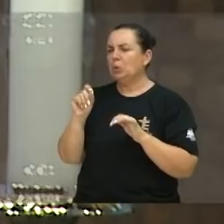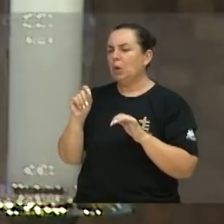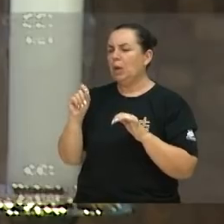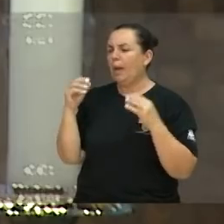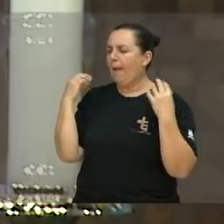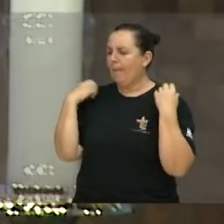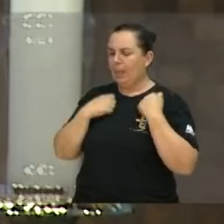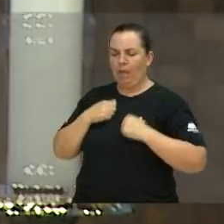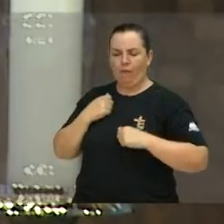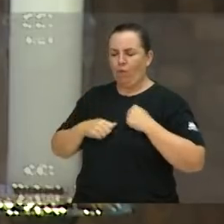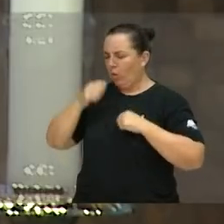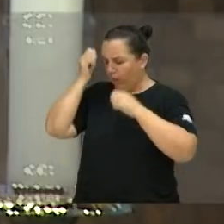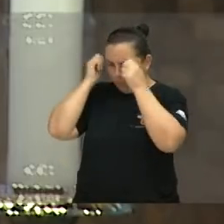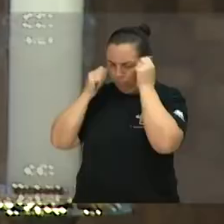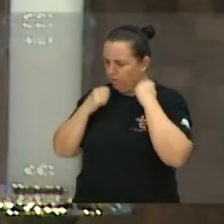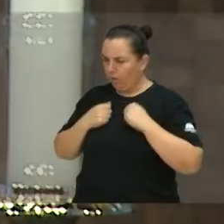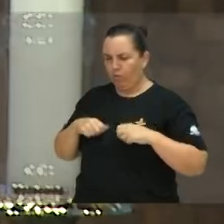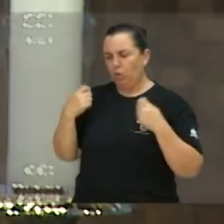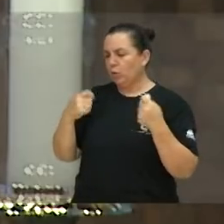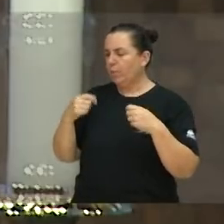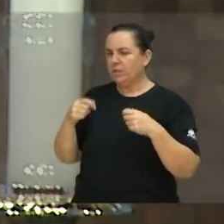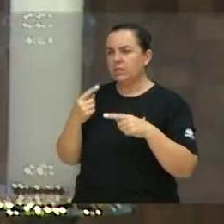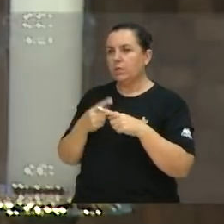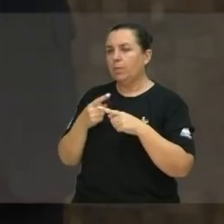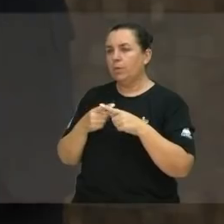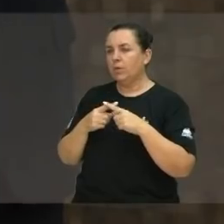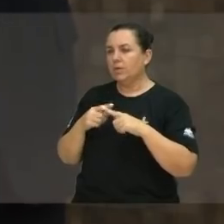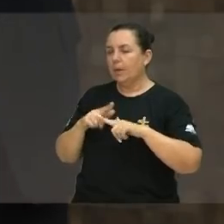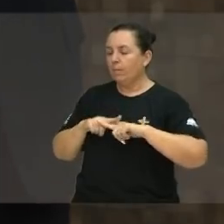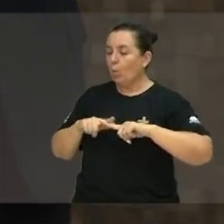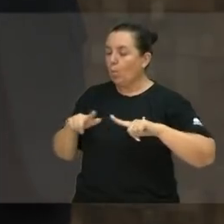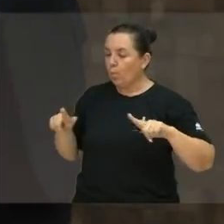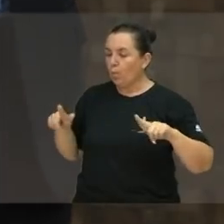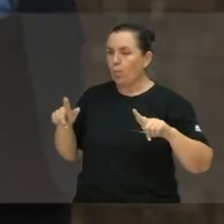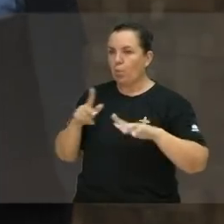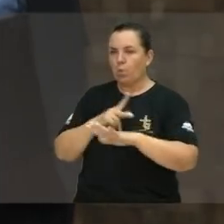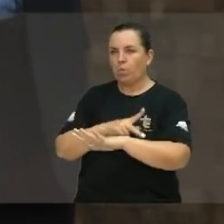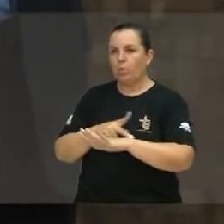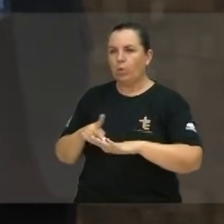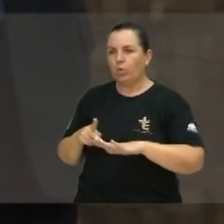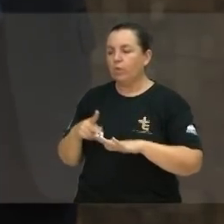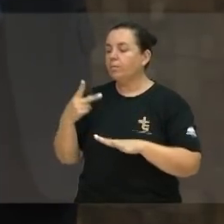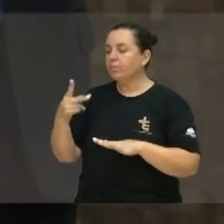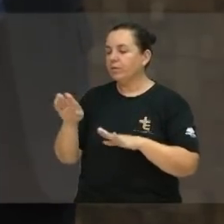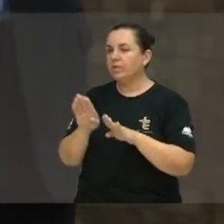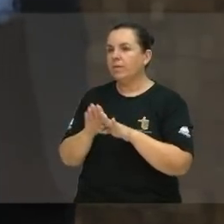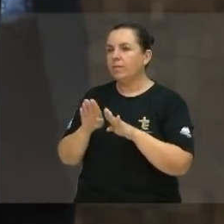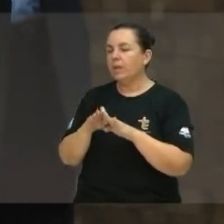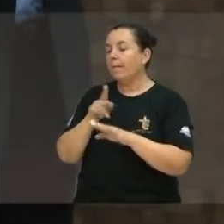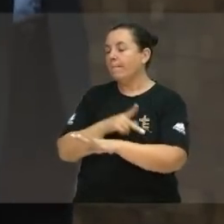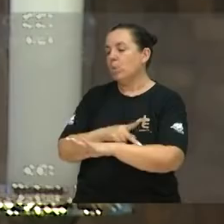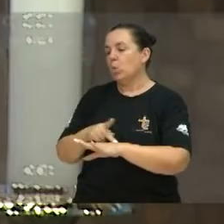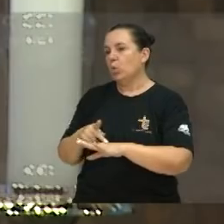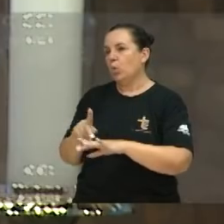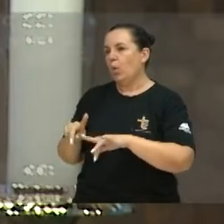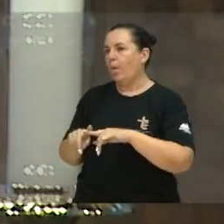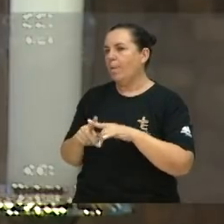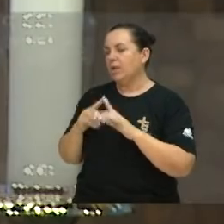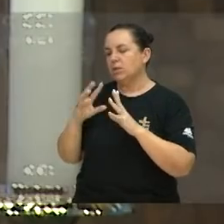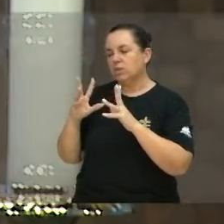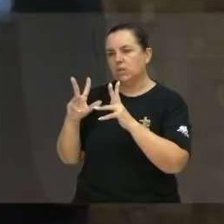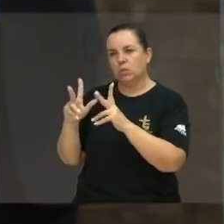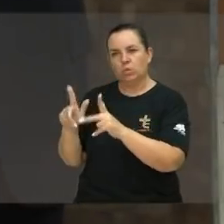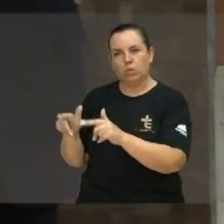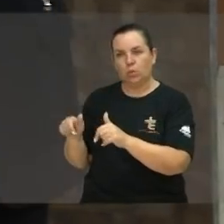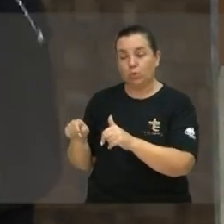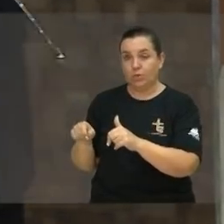banhou não tem necessidade se lavar porque está inteiramente puro voz também está escuros mas não